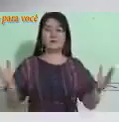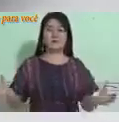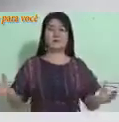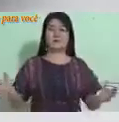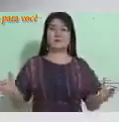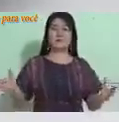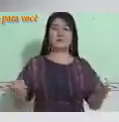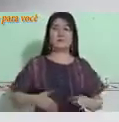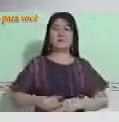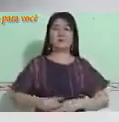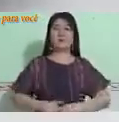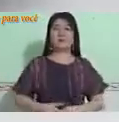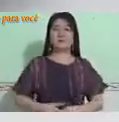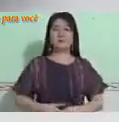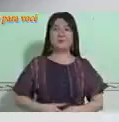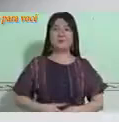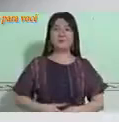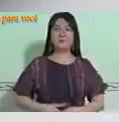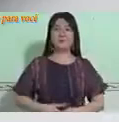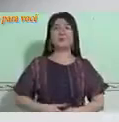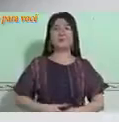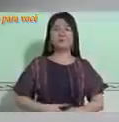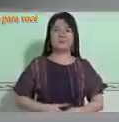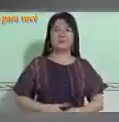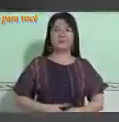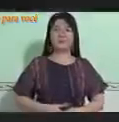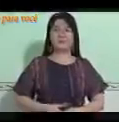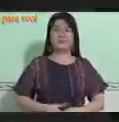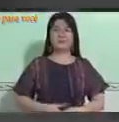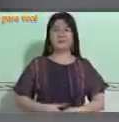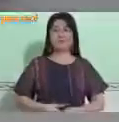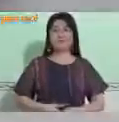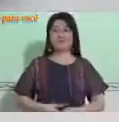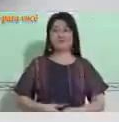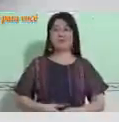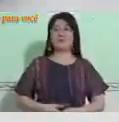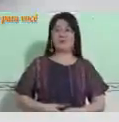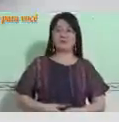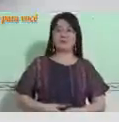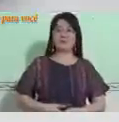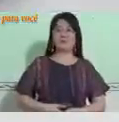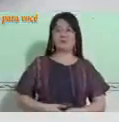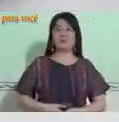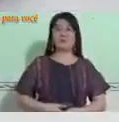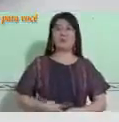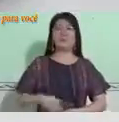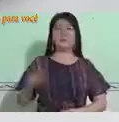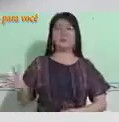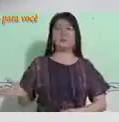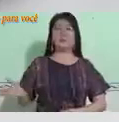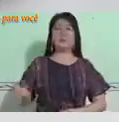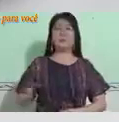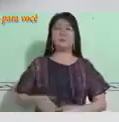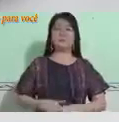possível manter os movimentos da respiração continuamente, vírgula, não permitindo que a pessoa fique sem respirar, vírgula, sendo